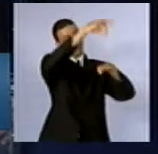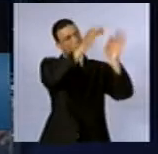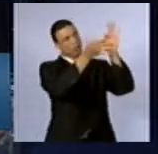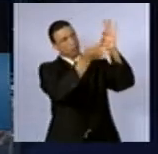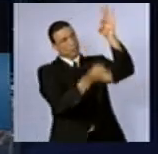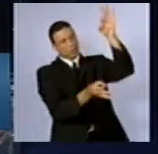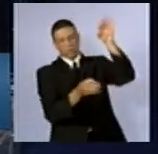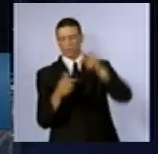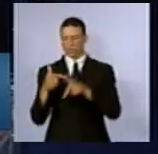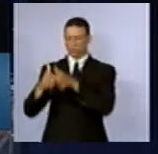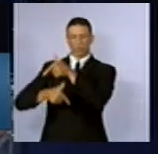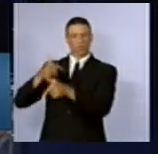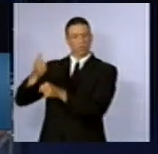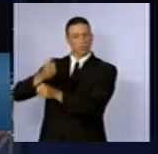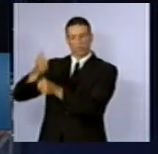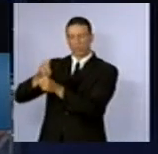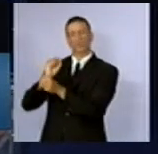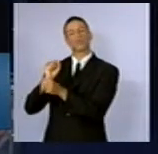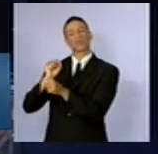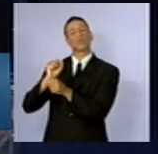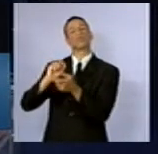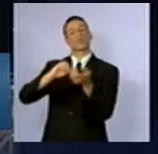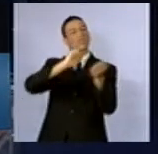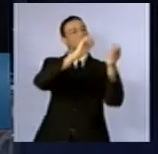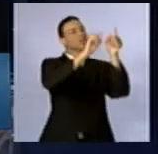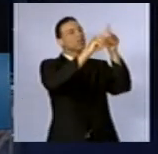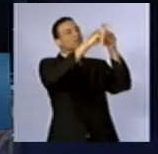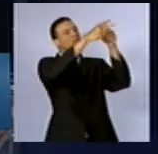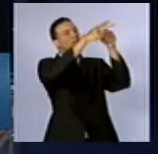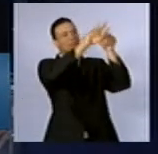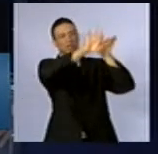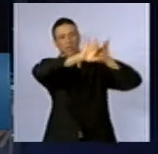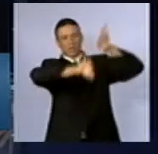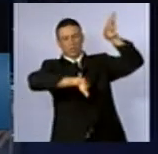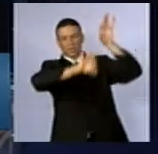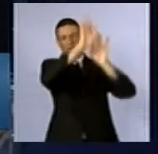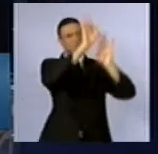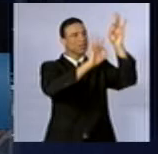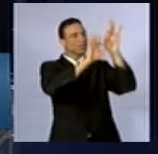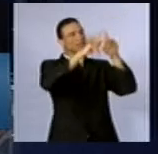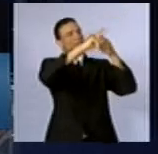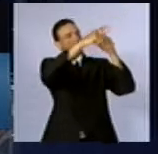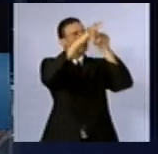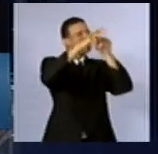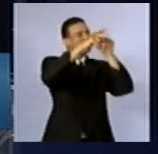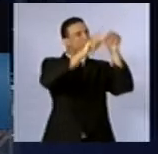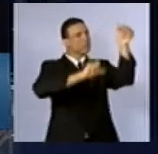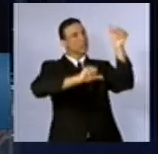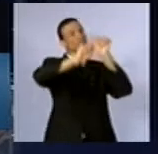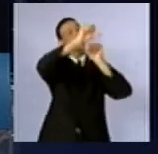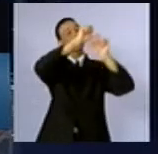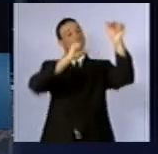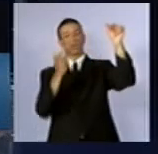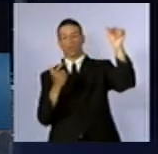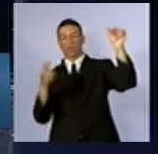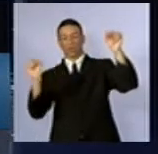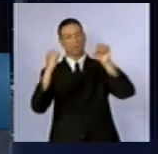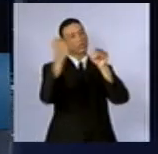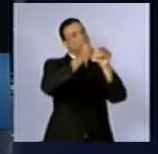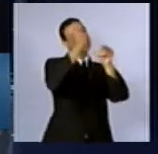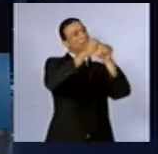chamo de obra porque, na verdade, é a reconstrução da linha. Eu preciso desmontar a estrutura, descomissioná-la e reconstruí-la com uma altura